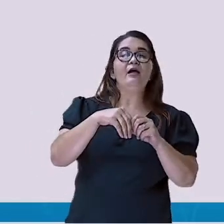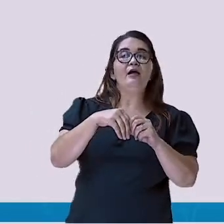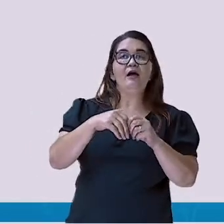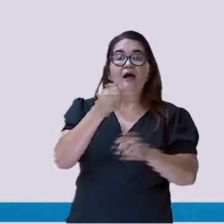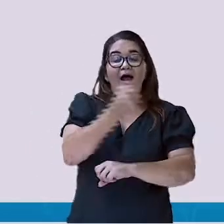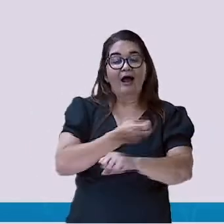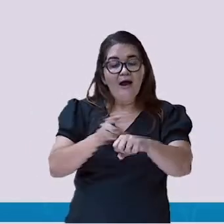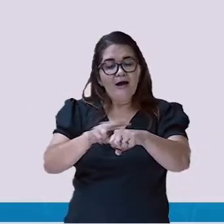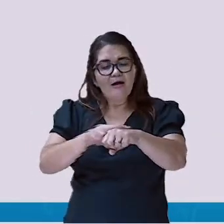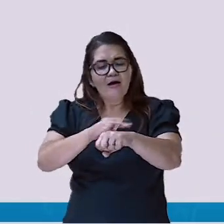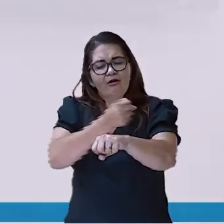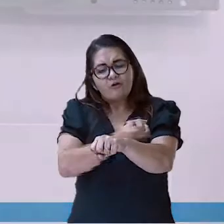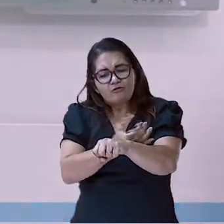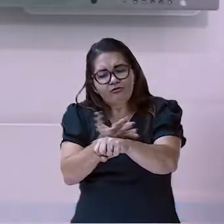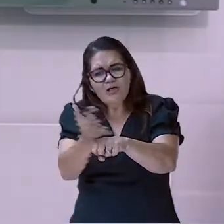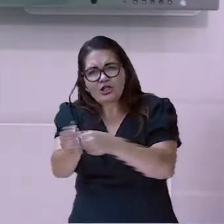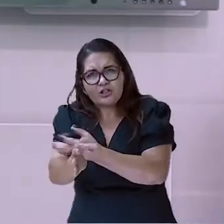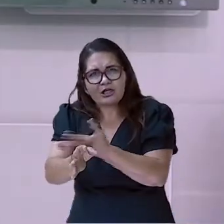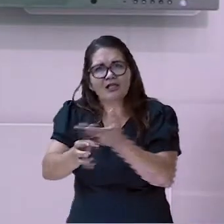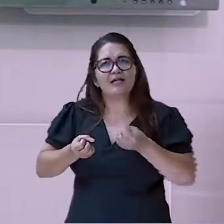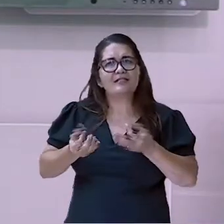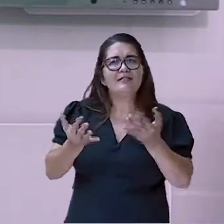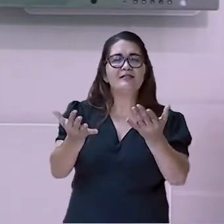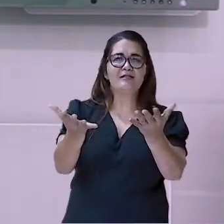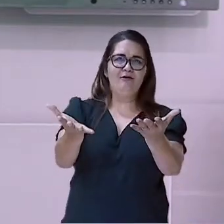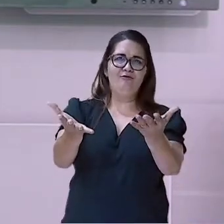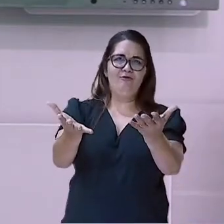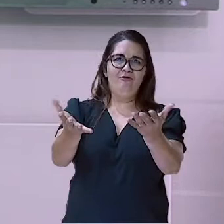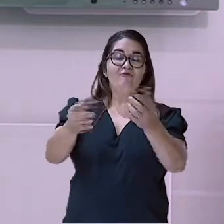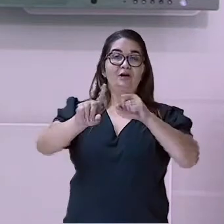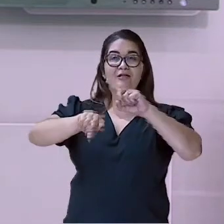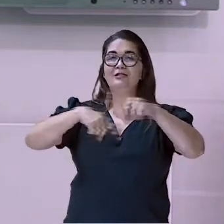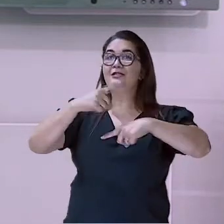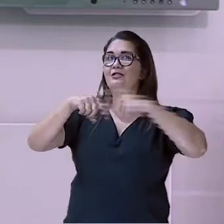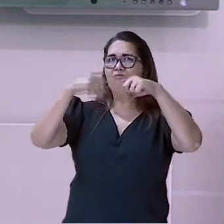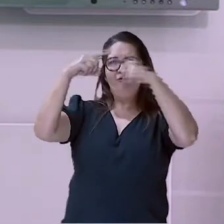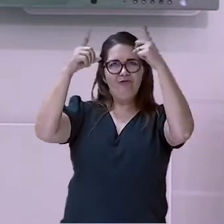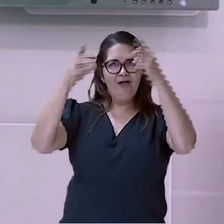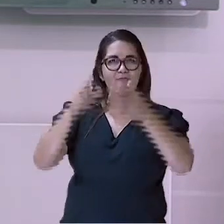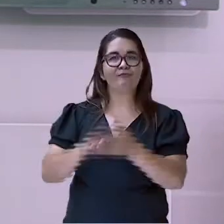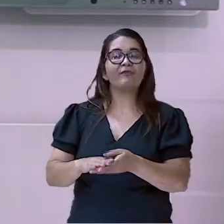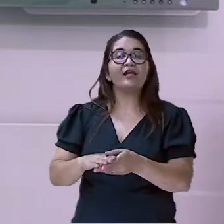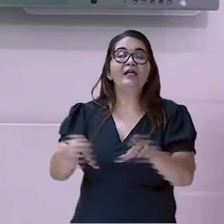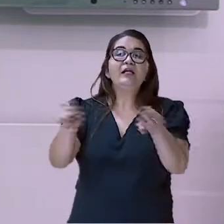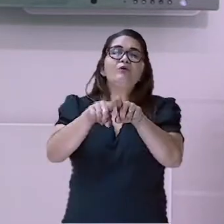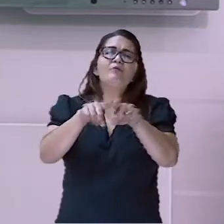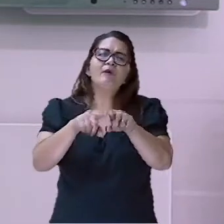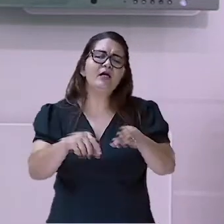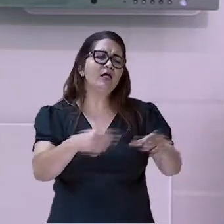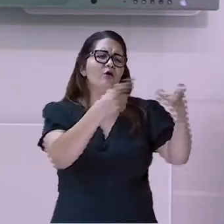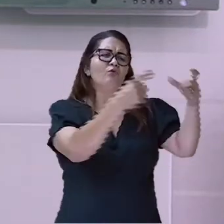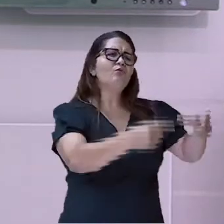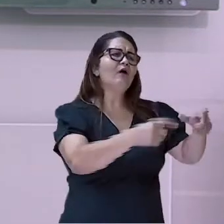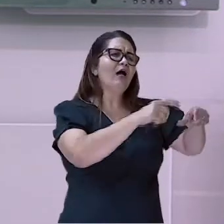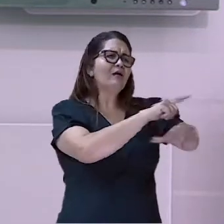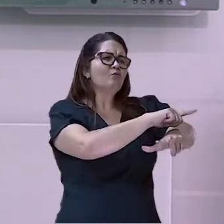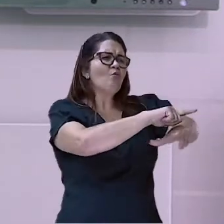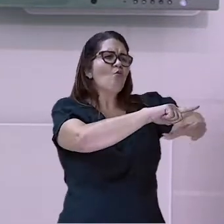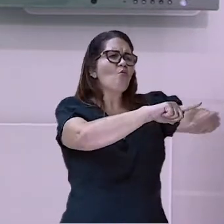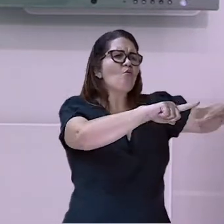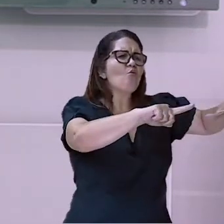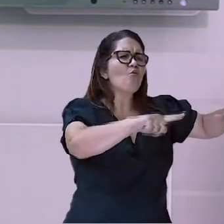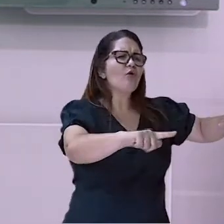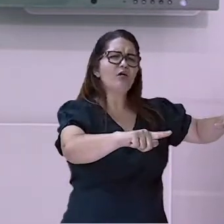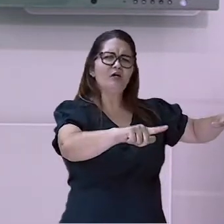por exemplo, uma área muito plana. Plana é quando a gente tem assim, não tem muito morro, não tem muita montanha. Então, é uma área